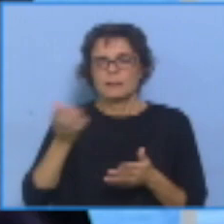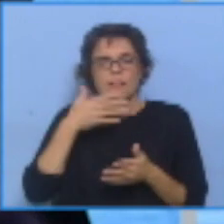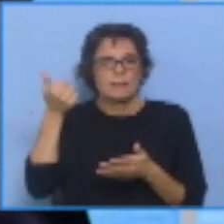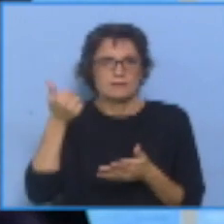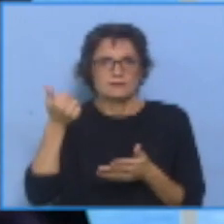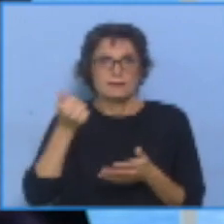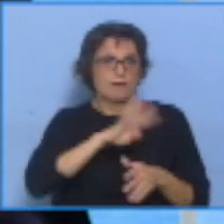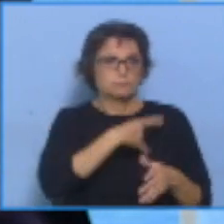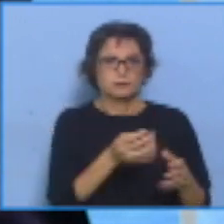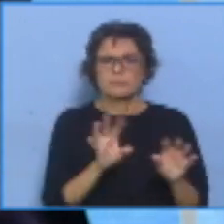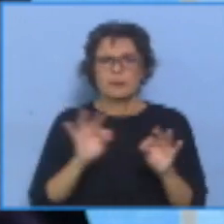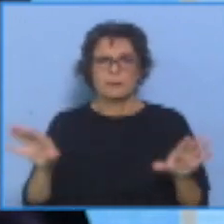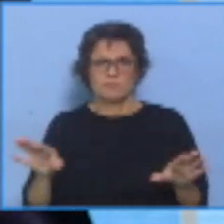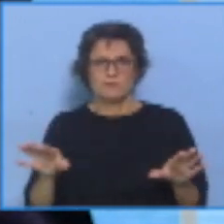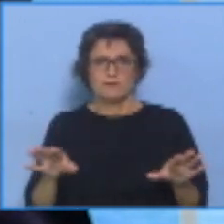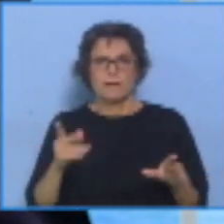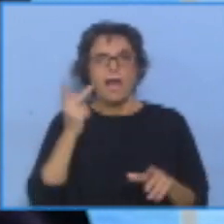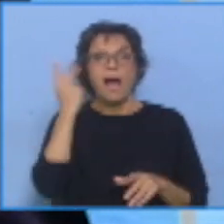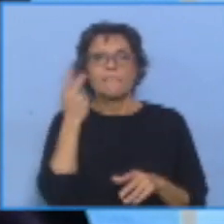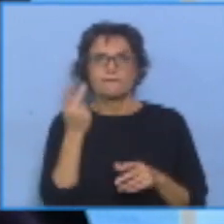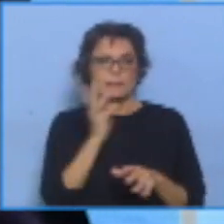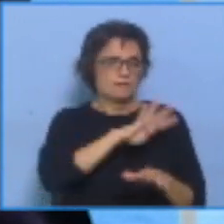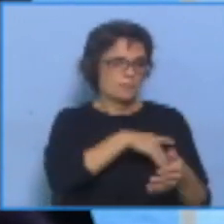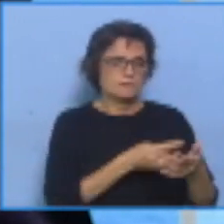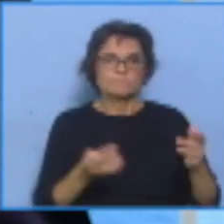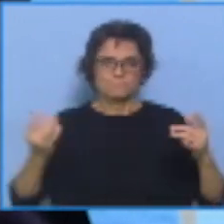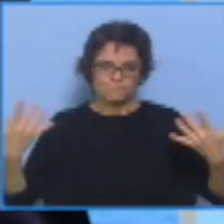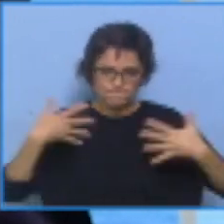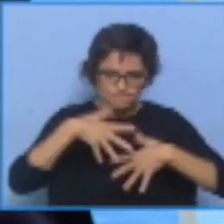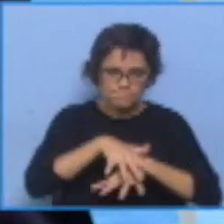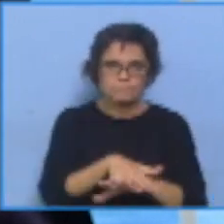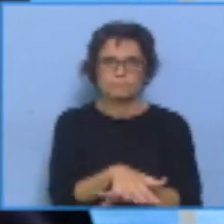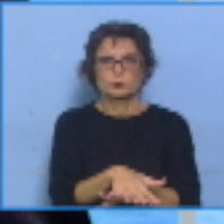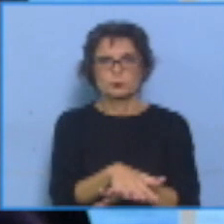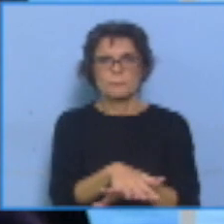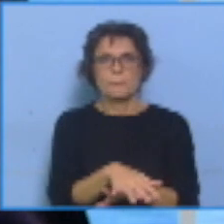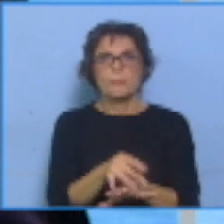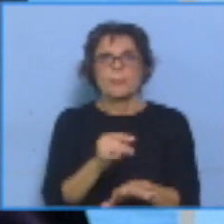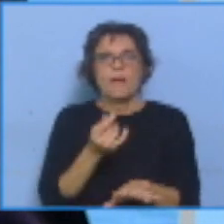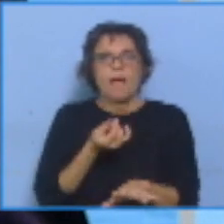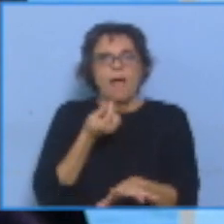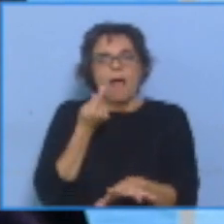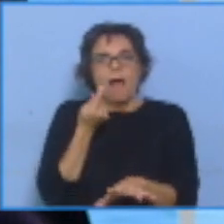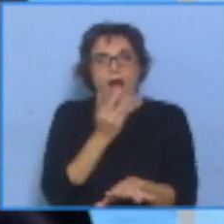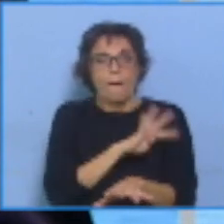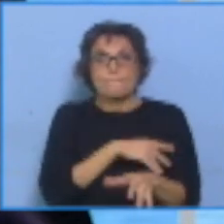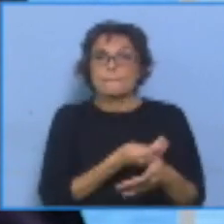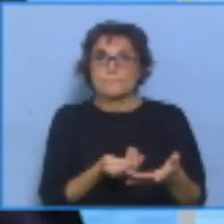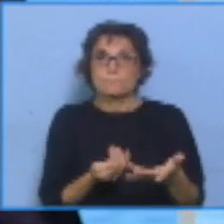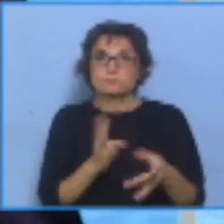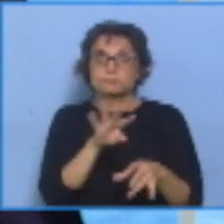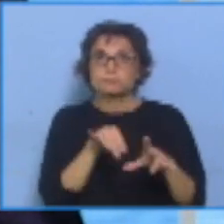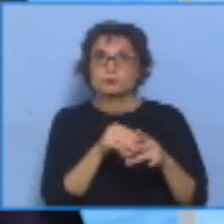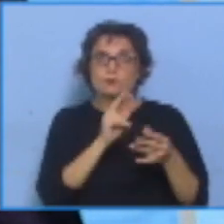alimento fundamental da poesia. Ela, aliás, diz-se que a poesia faz parte da literatura. Isso é uma